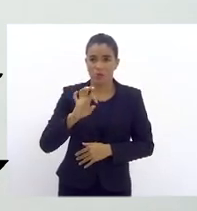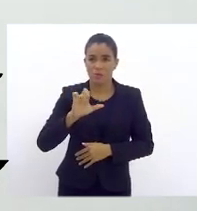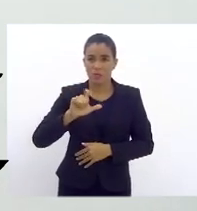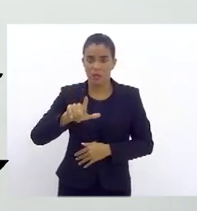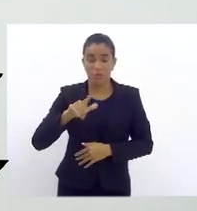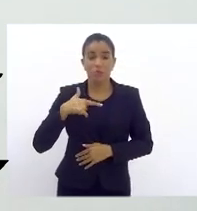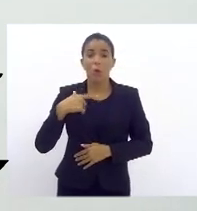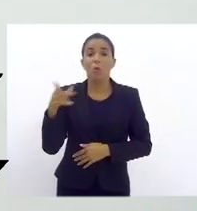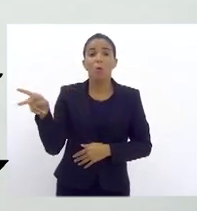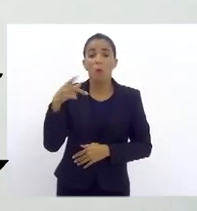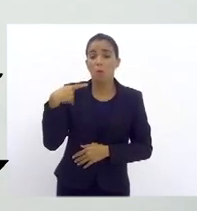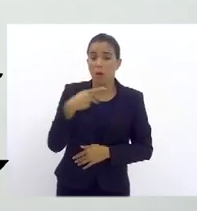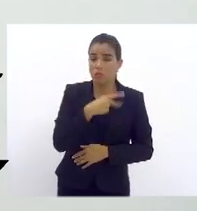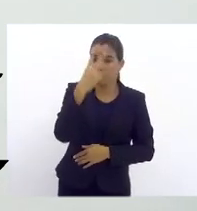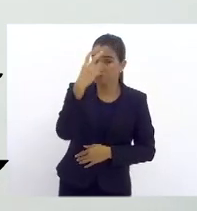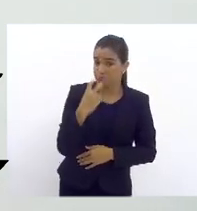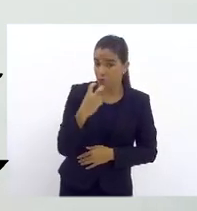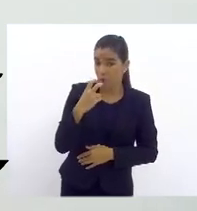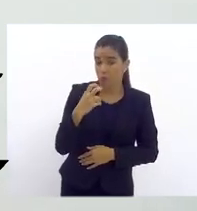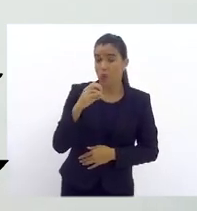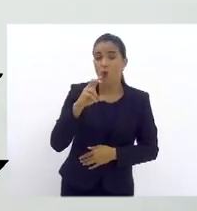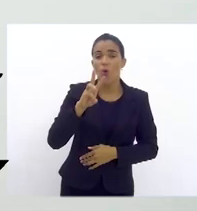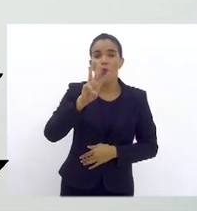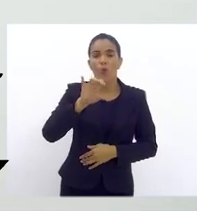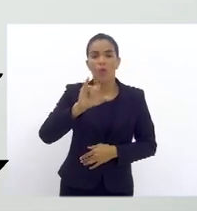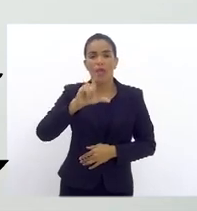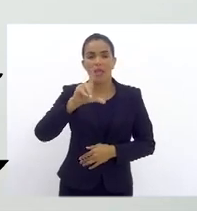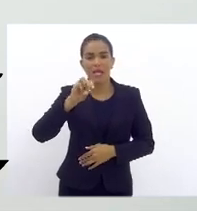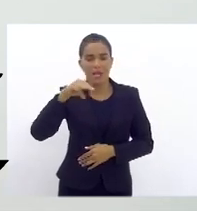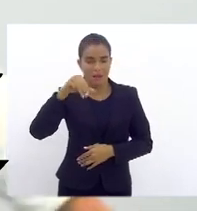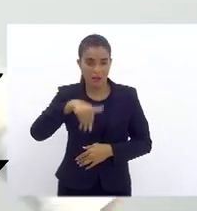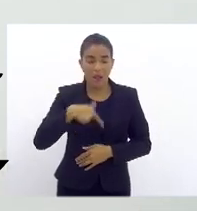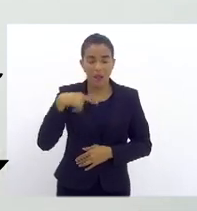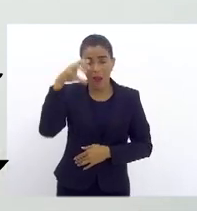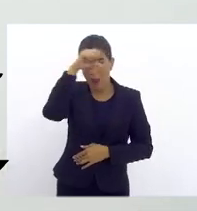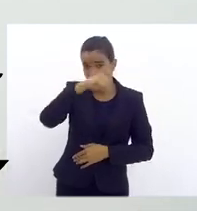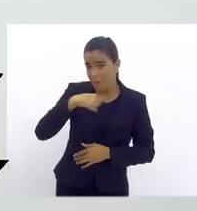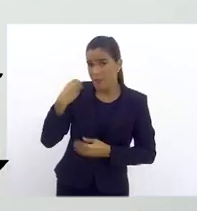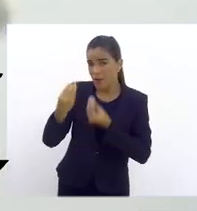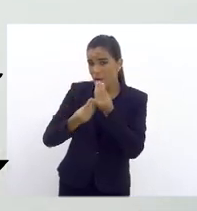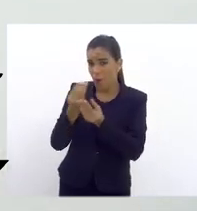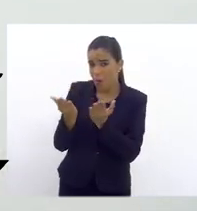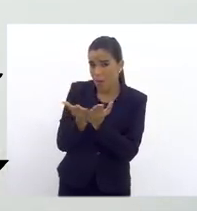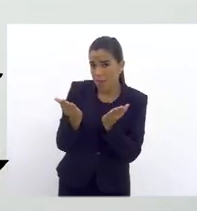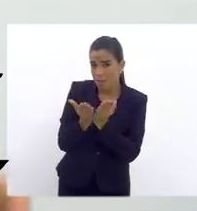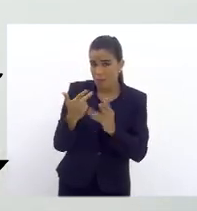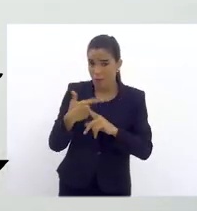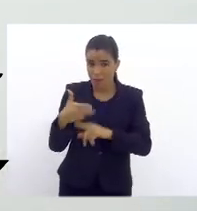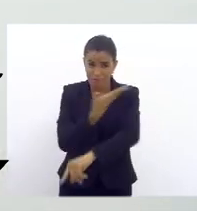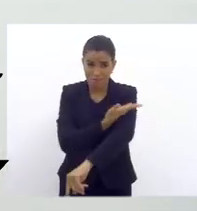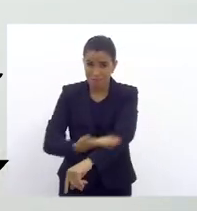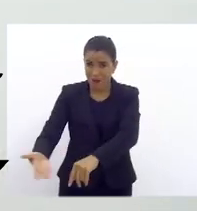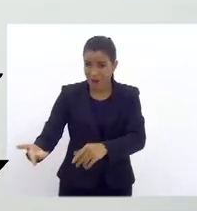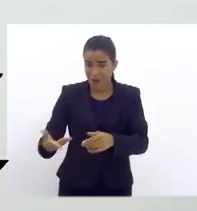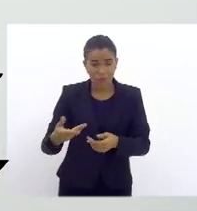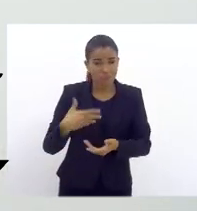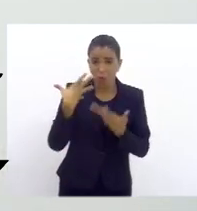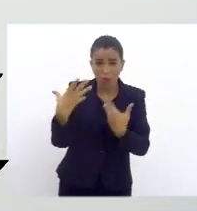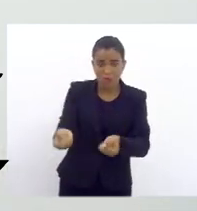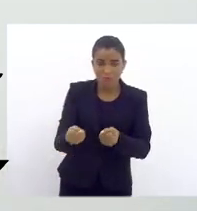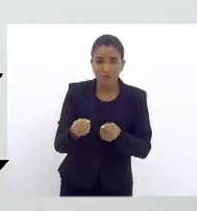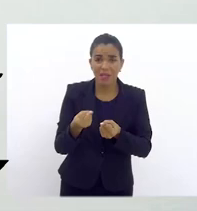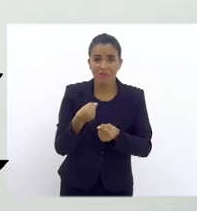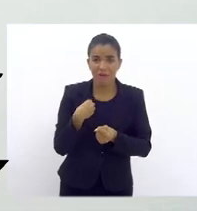um pastor cego de um olho chamado William Saimon que aprendeu a Bíblia no corredor da faculdade porque os brancos não aceitavam ele dentro ele